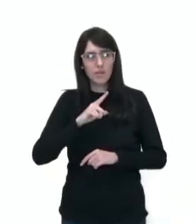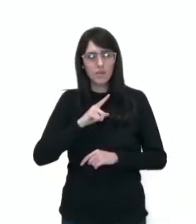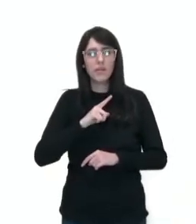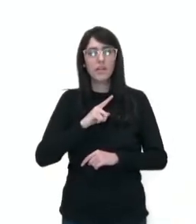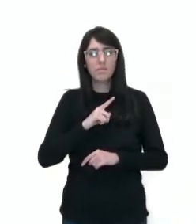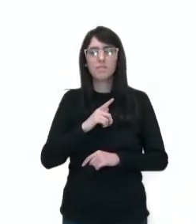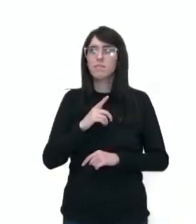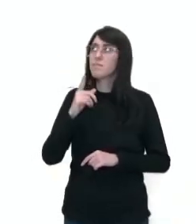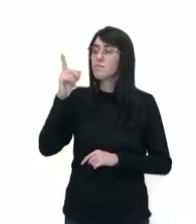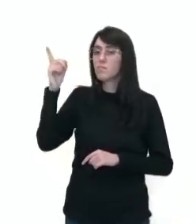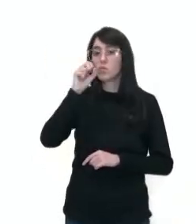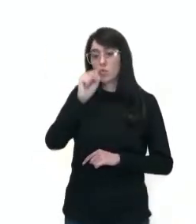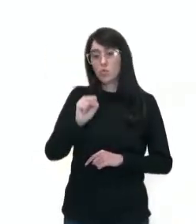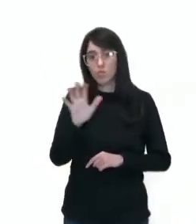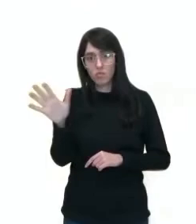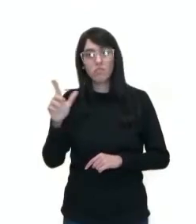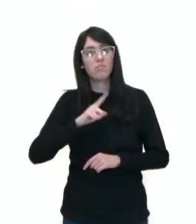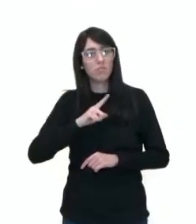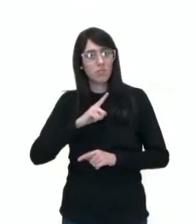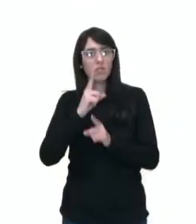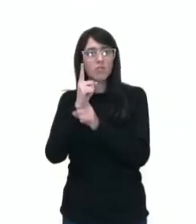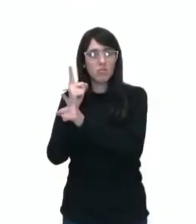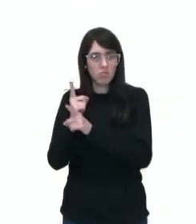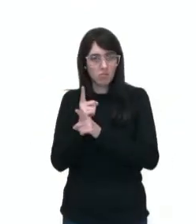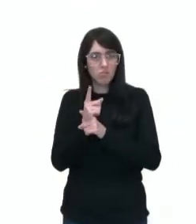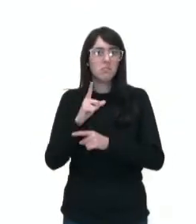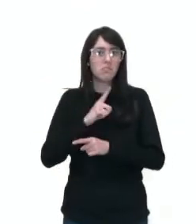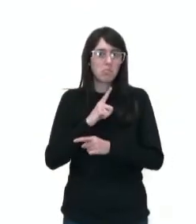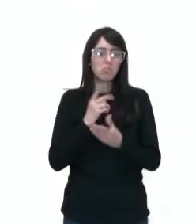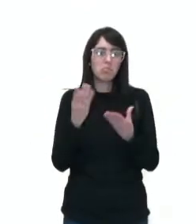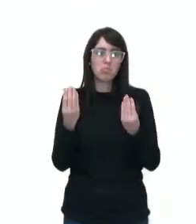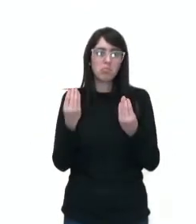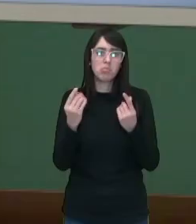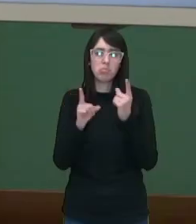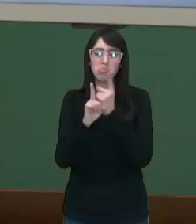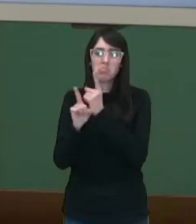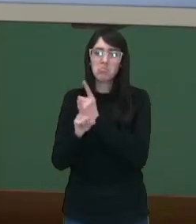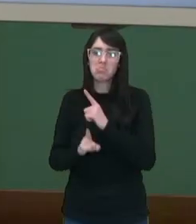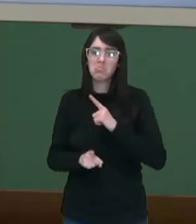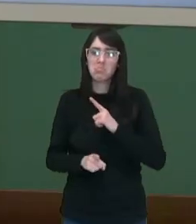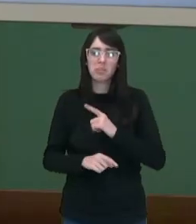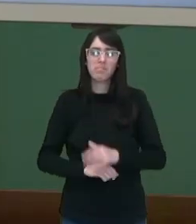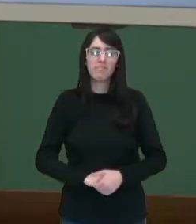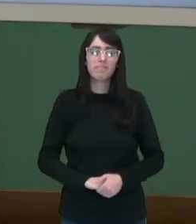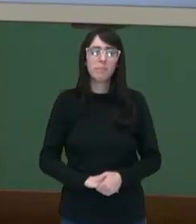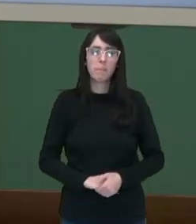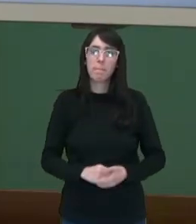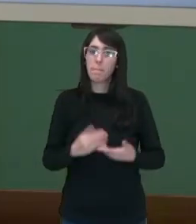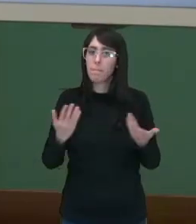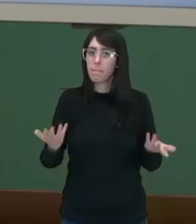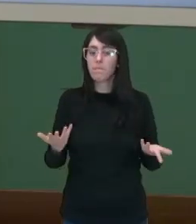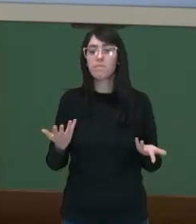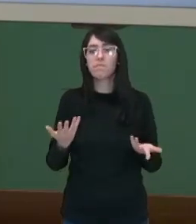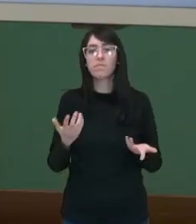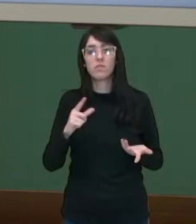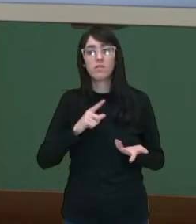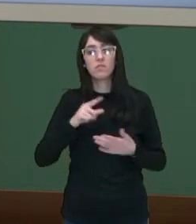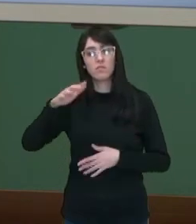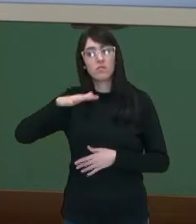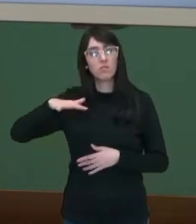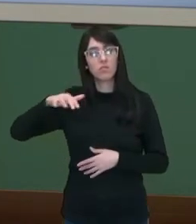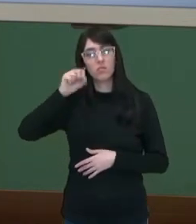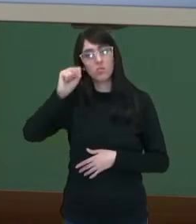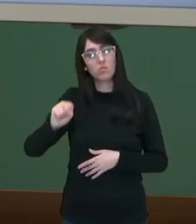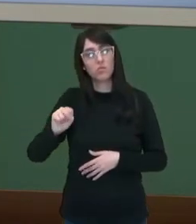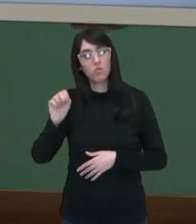quadrilátero ferrífero, né? A Serra de Carajás é no Pará, o maciço de Urucum é no Mato Grosso do Sul. Então, presente na região Sudeste,